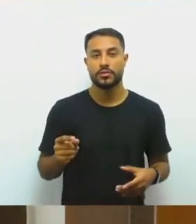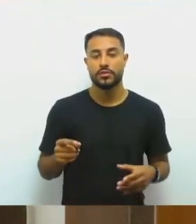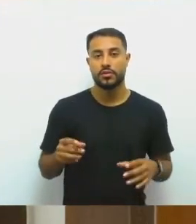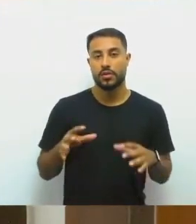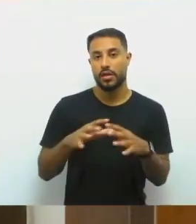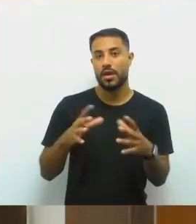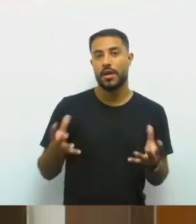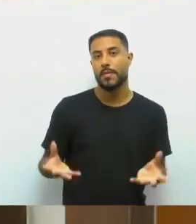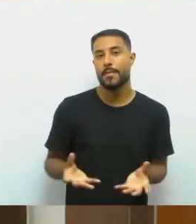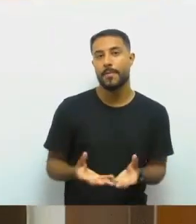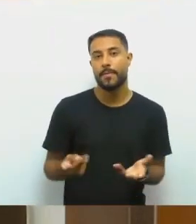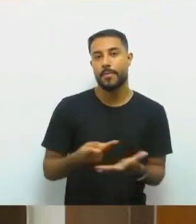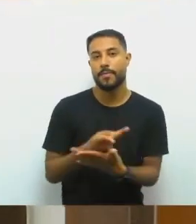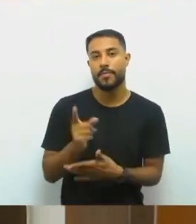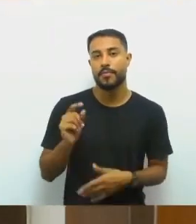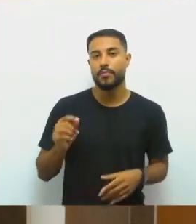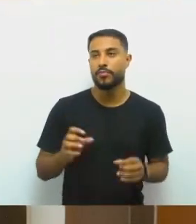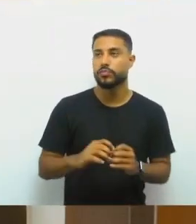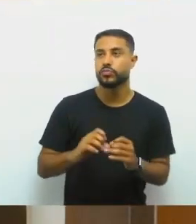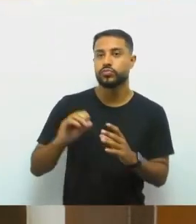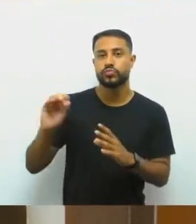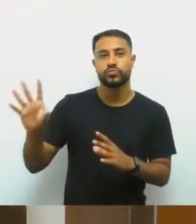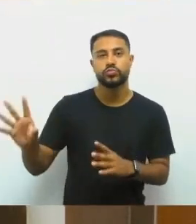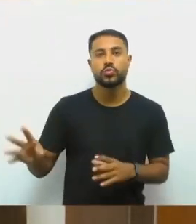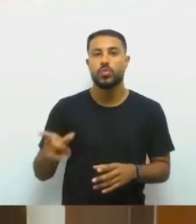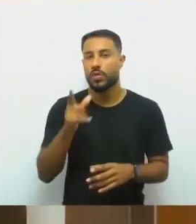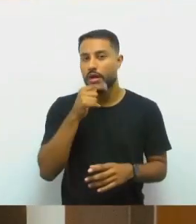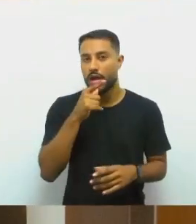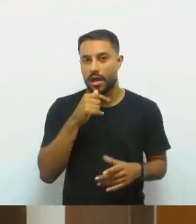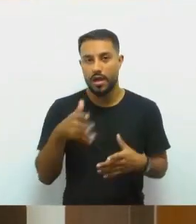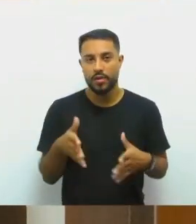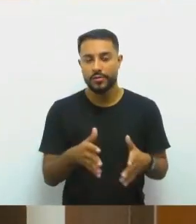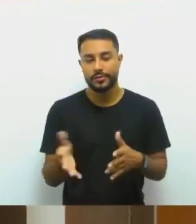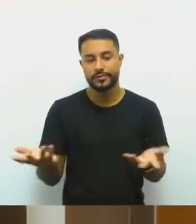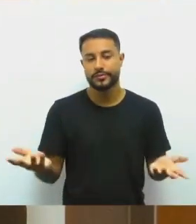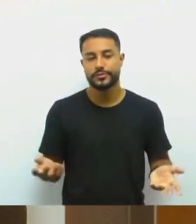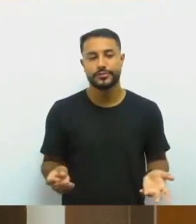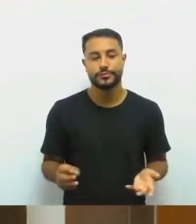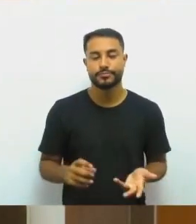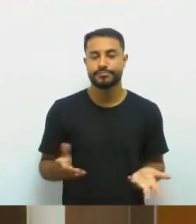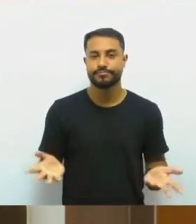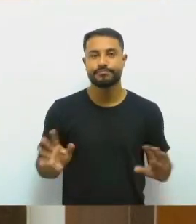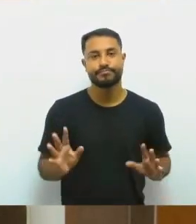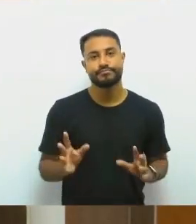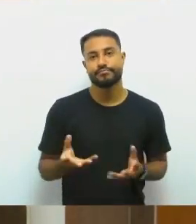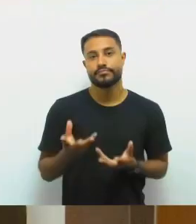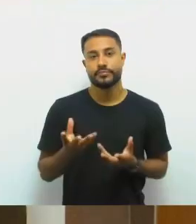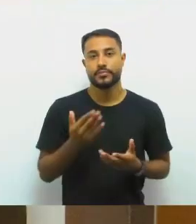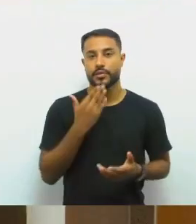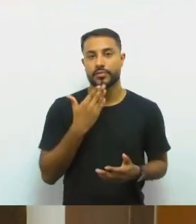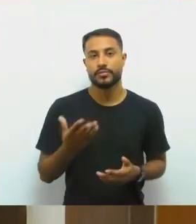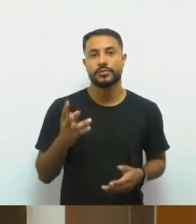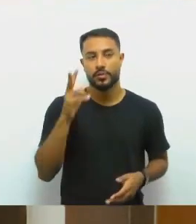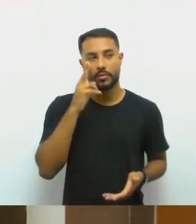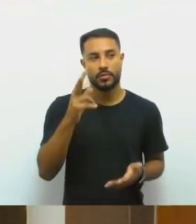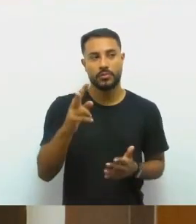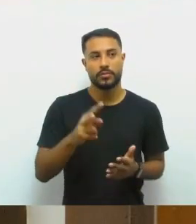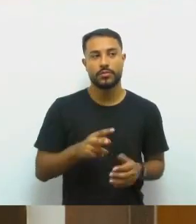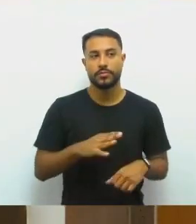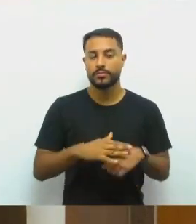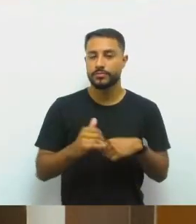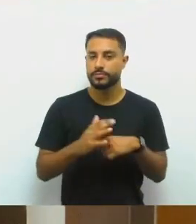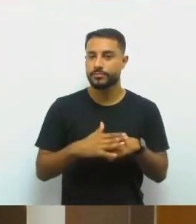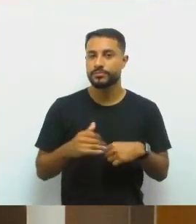porque perde duas, três bolas e não consegue buscar. Então, gostaria de pedir para dar uma olhada com carinho a respeito dessa obra